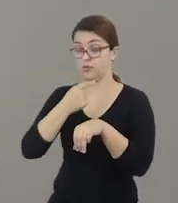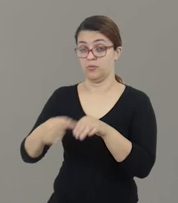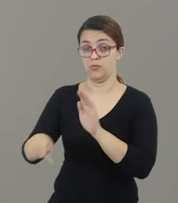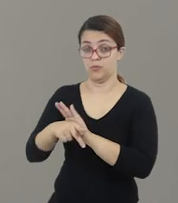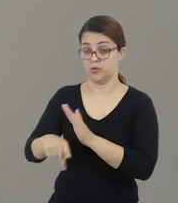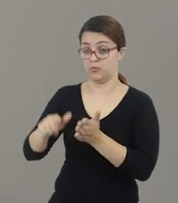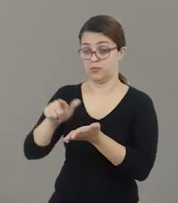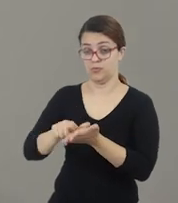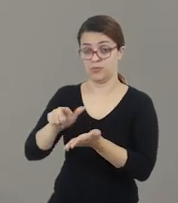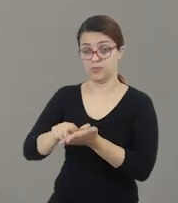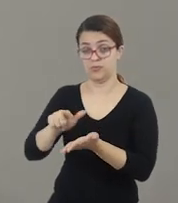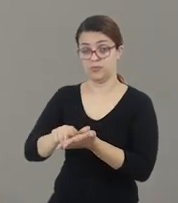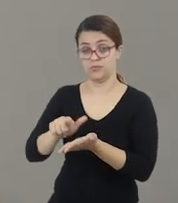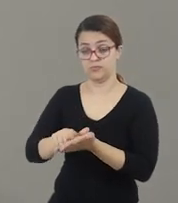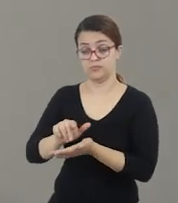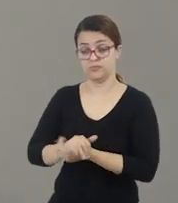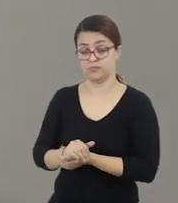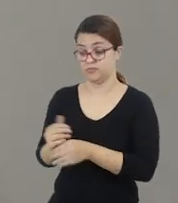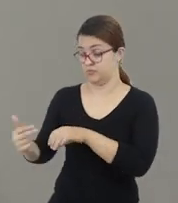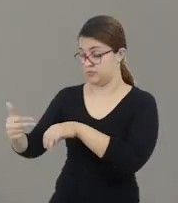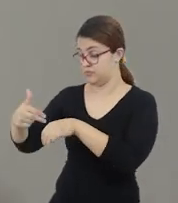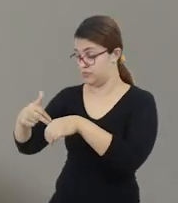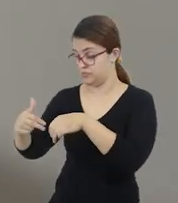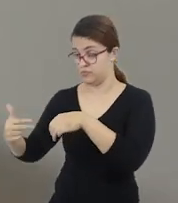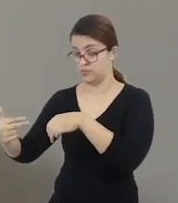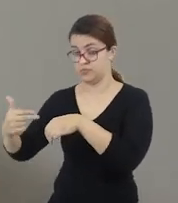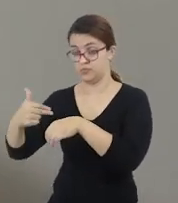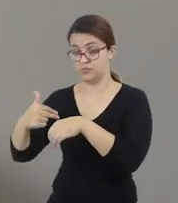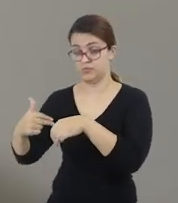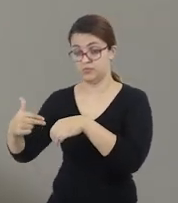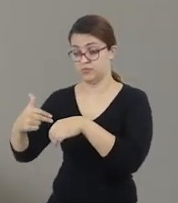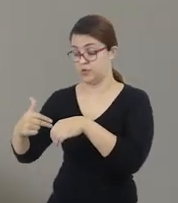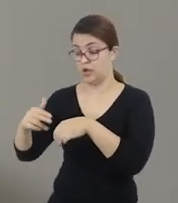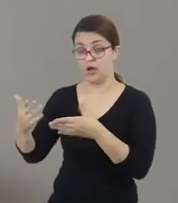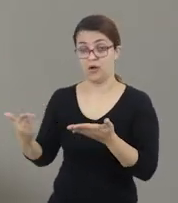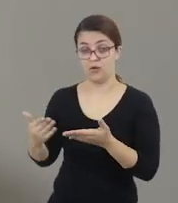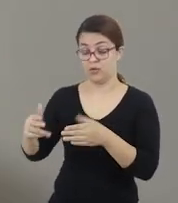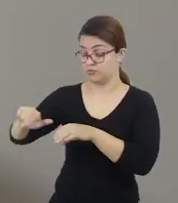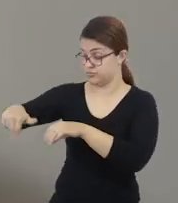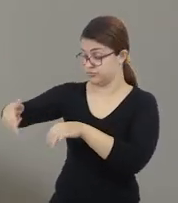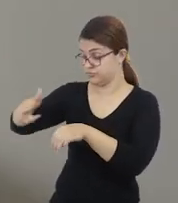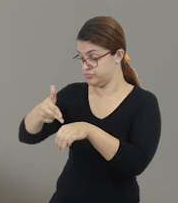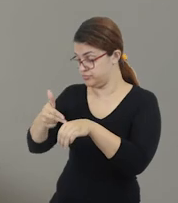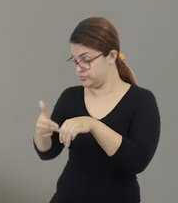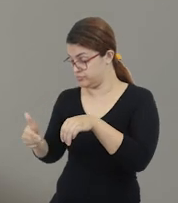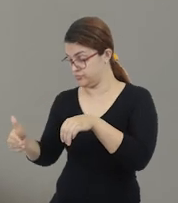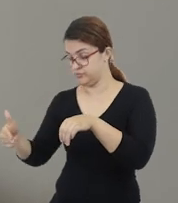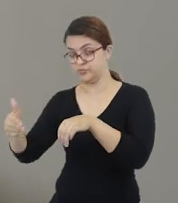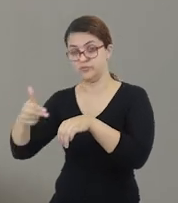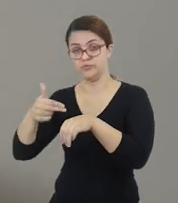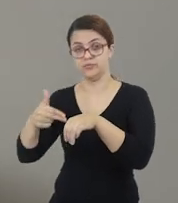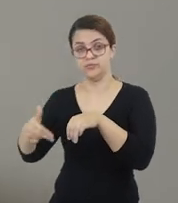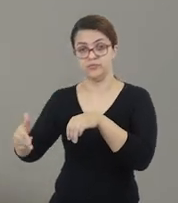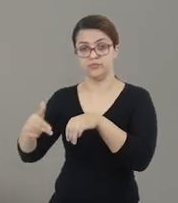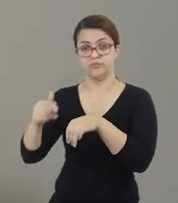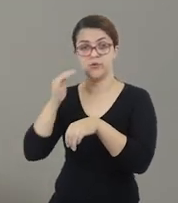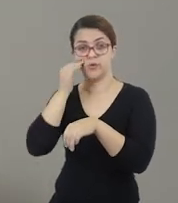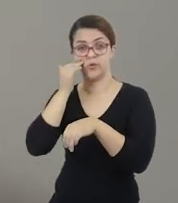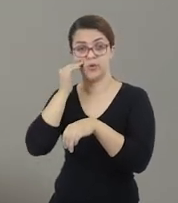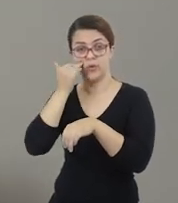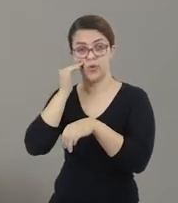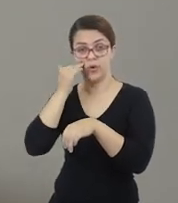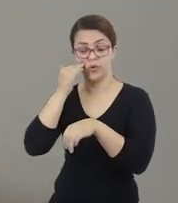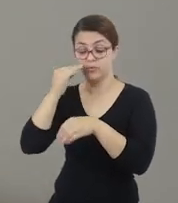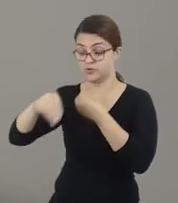né? Nós recortamos aqui e ele ficou assim. Agora é só pintar com tinta guache cor-de-rosa, que vocês podem